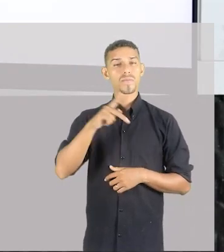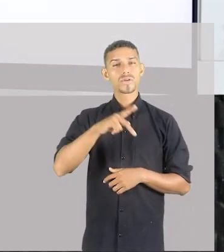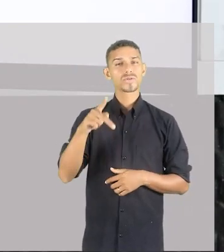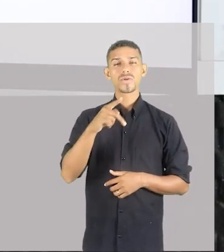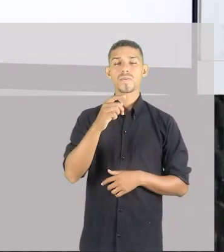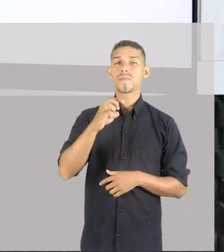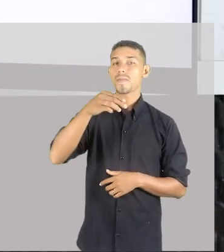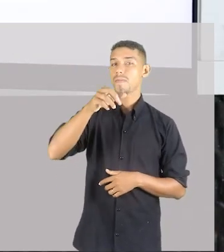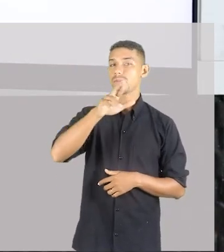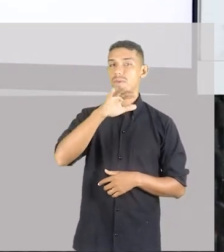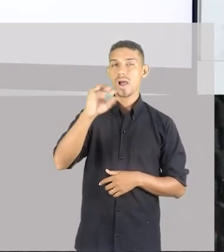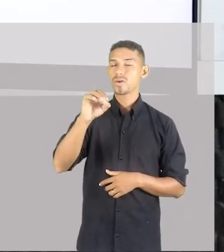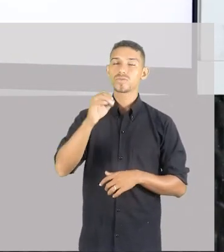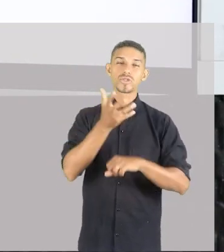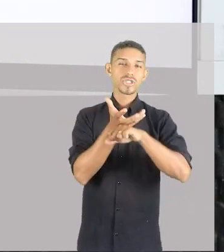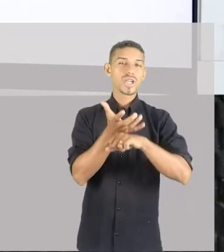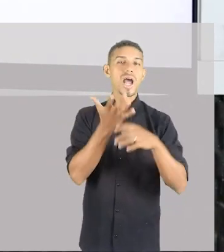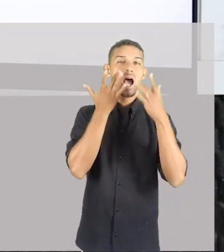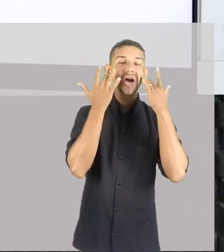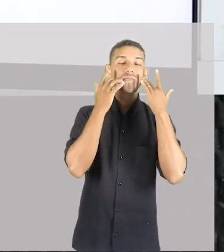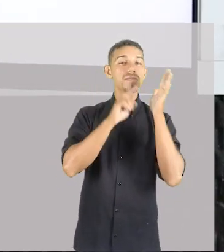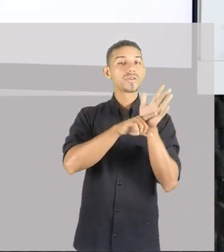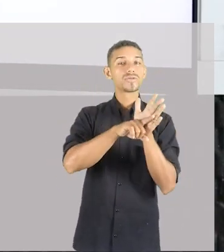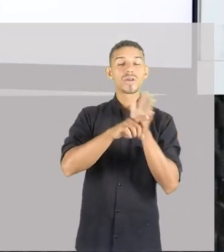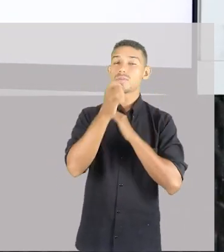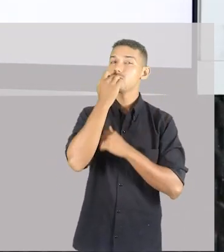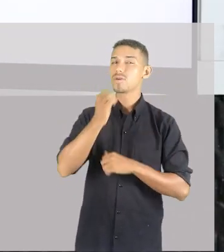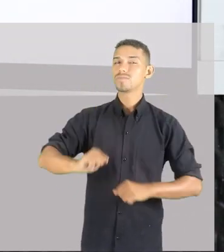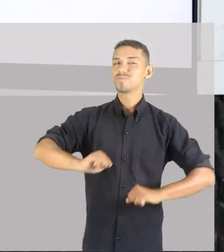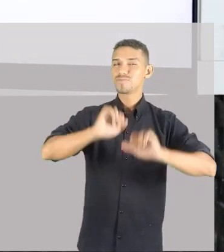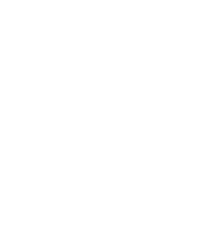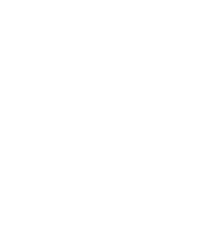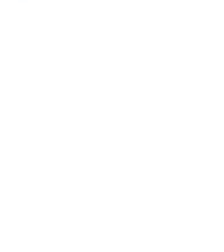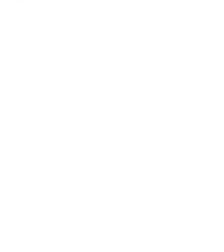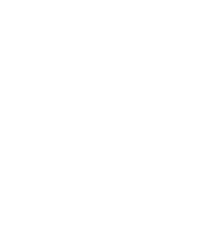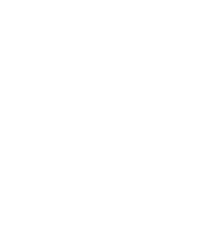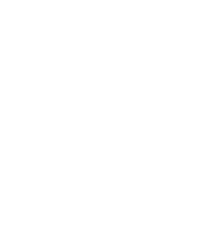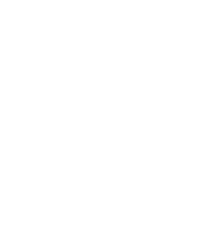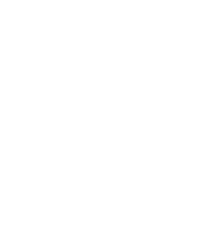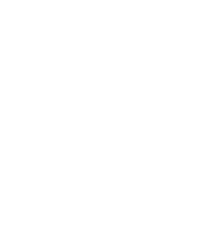Marcos professor de arte pesquisa mais sobre isso que é muito bom fui